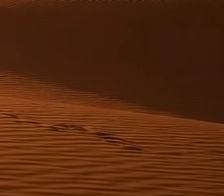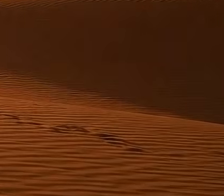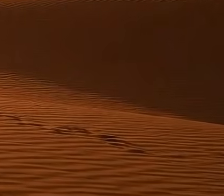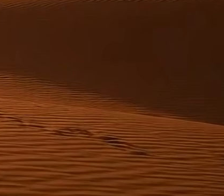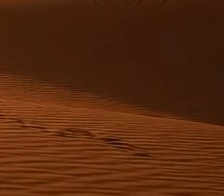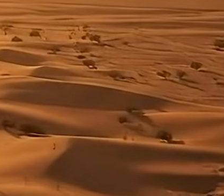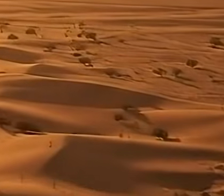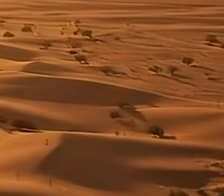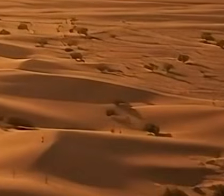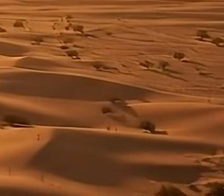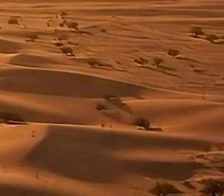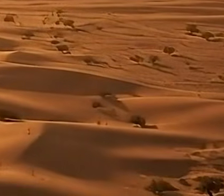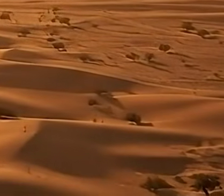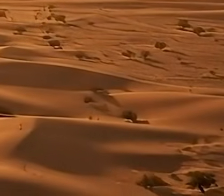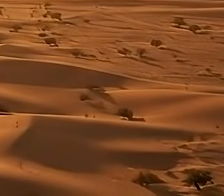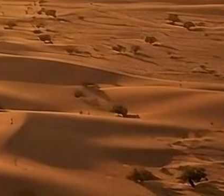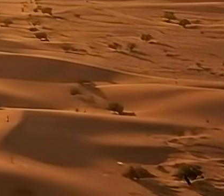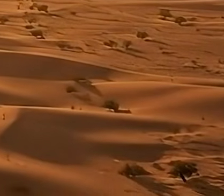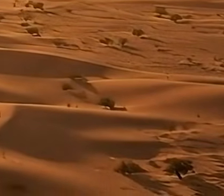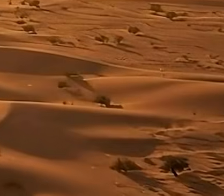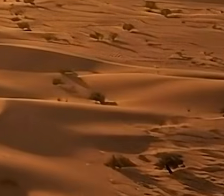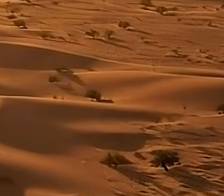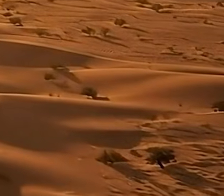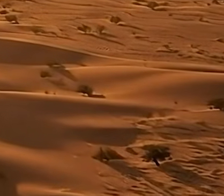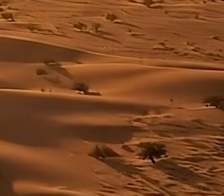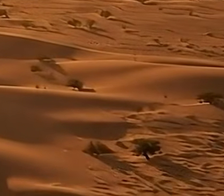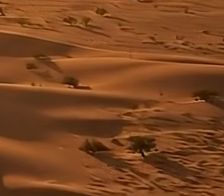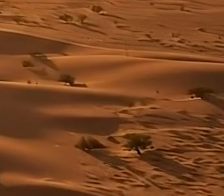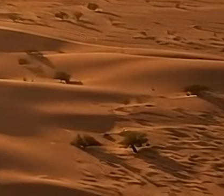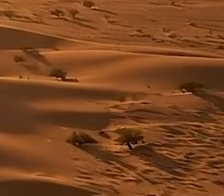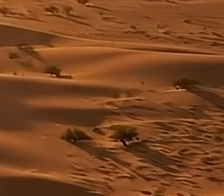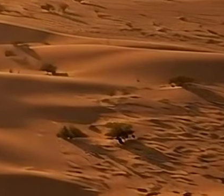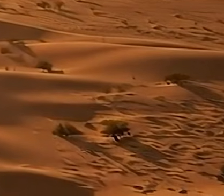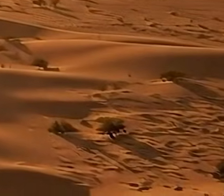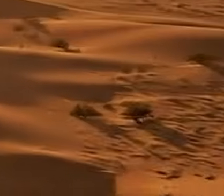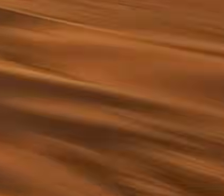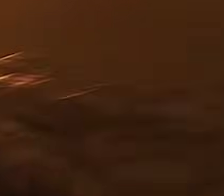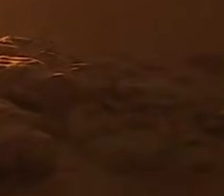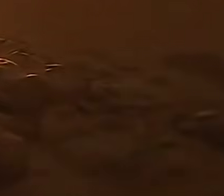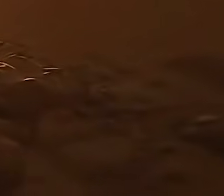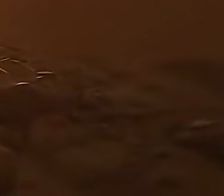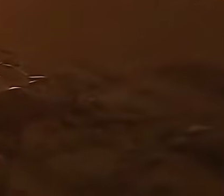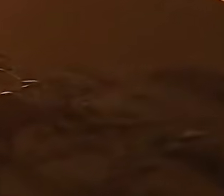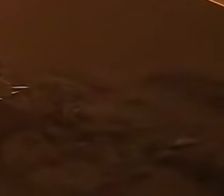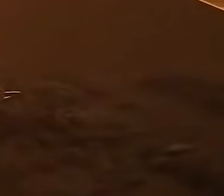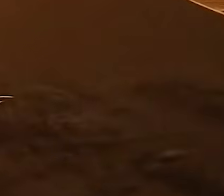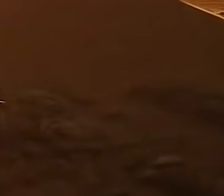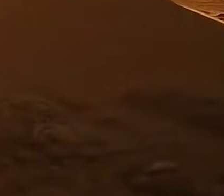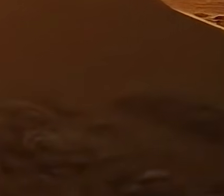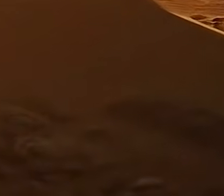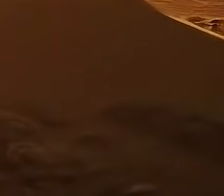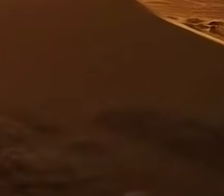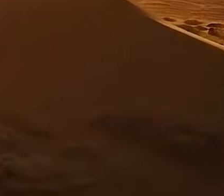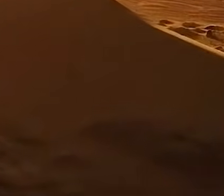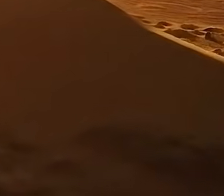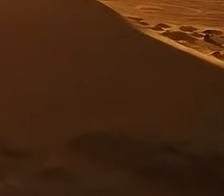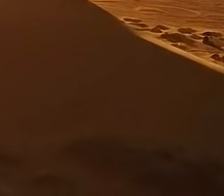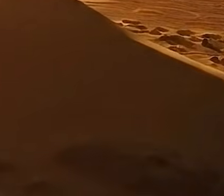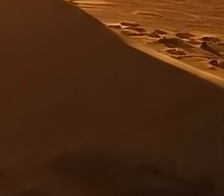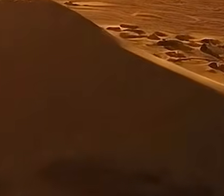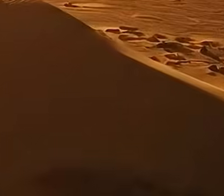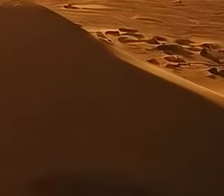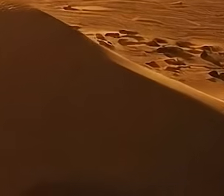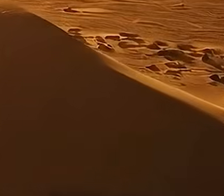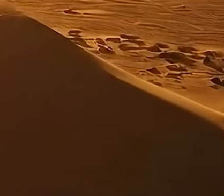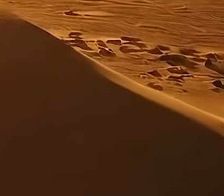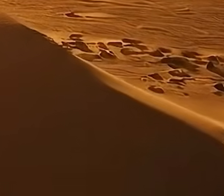voz que ninguém mais ouvia. Chamado para deixar tudo, sua terra,